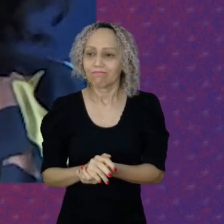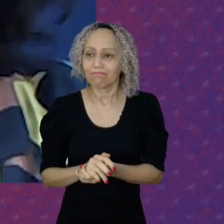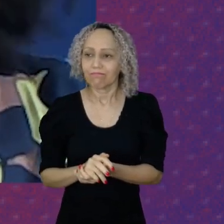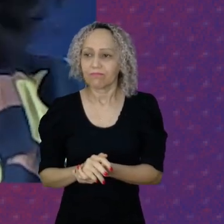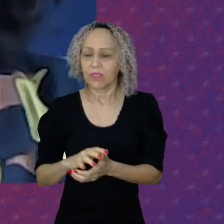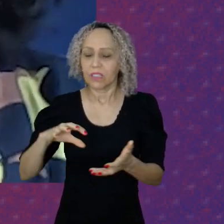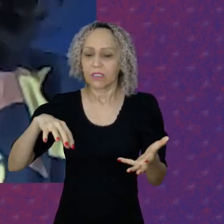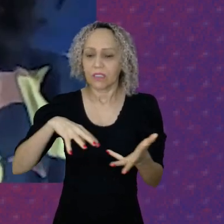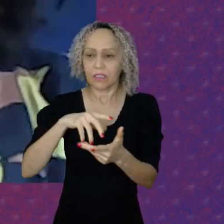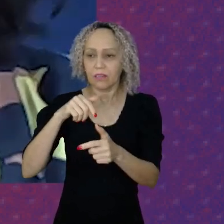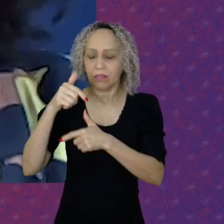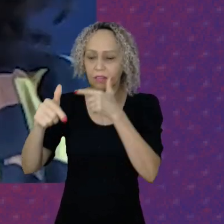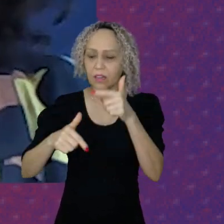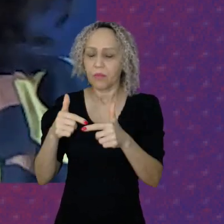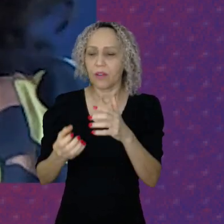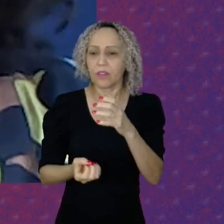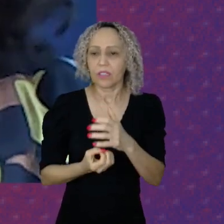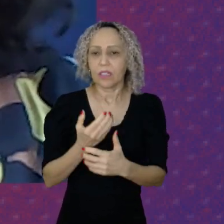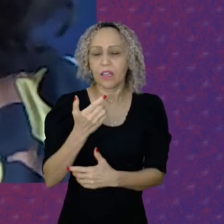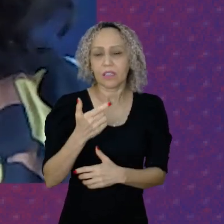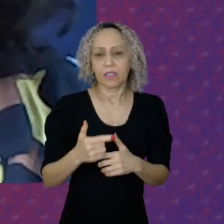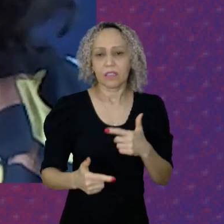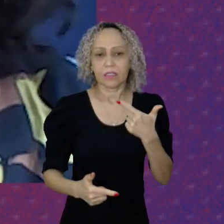2021, portanto é recente,